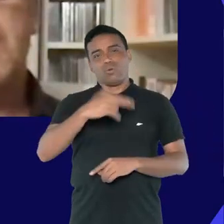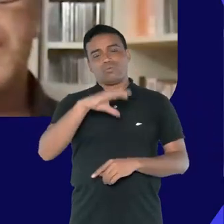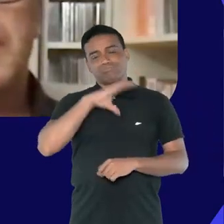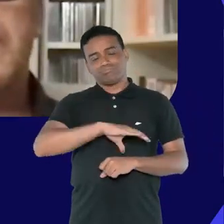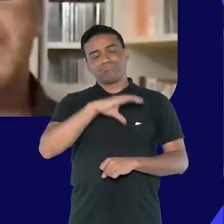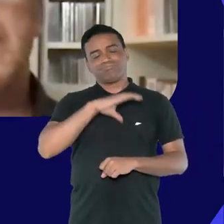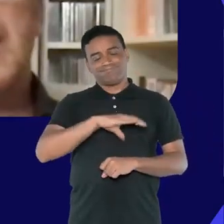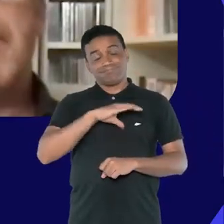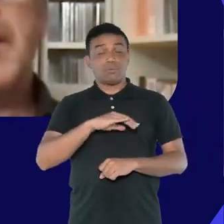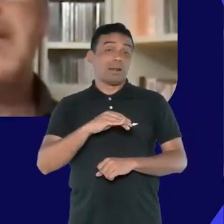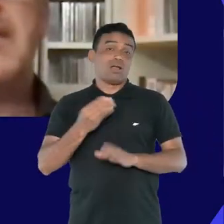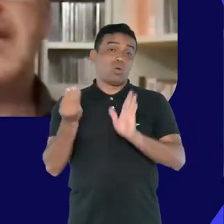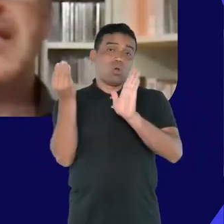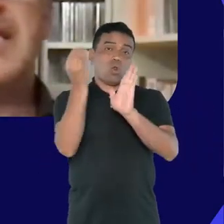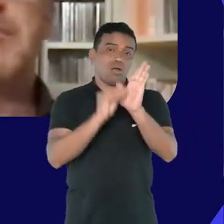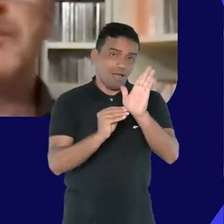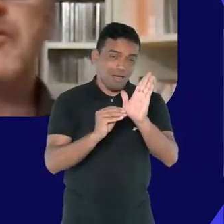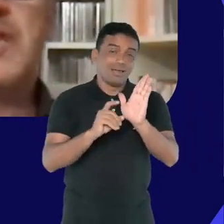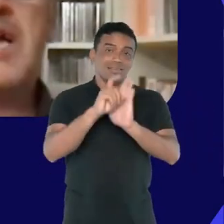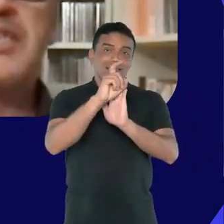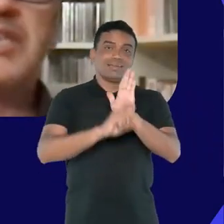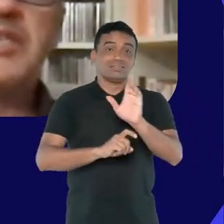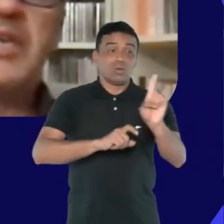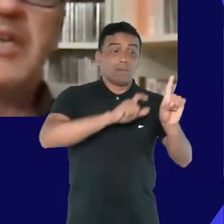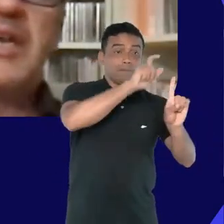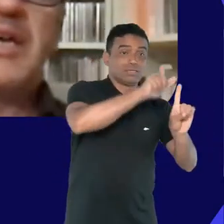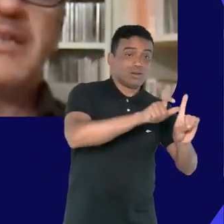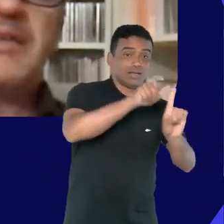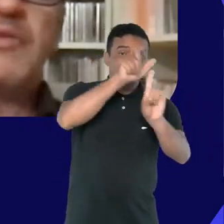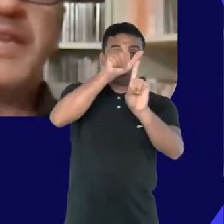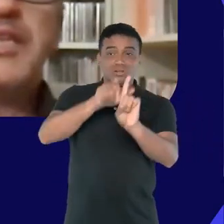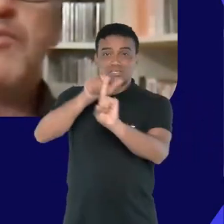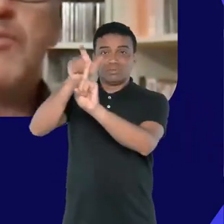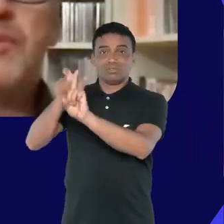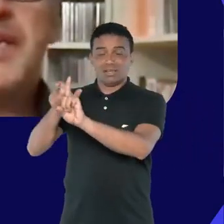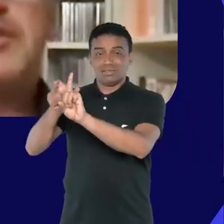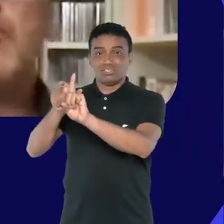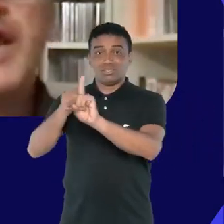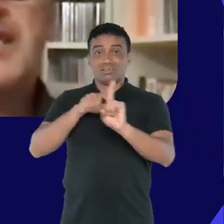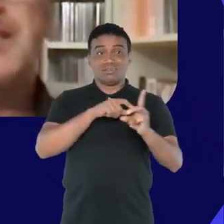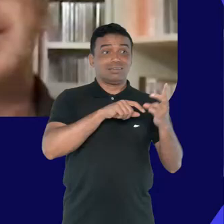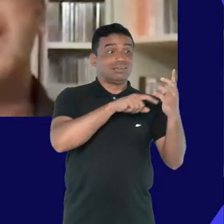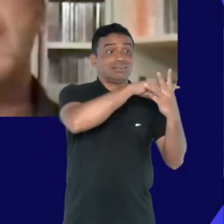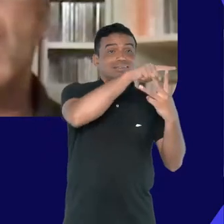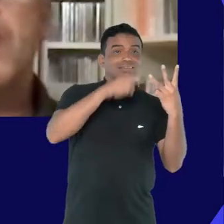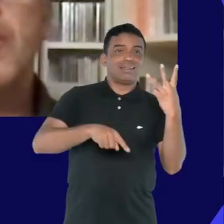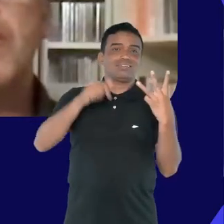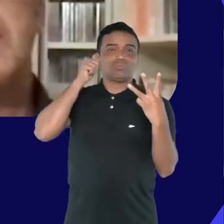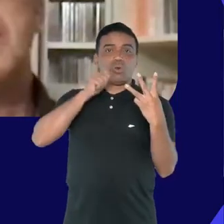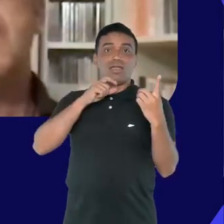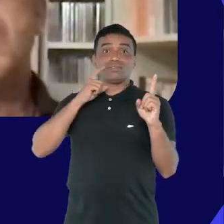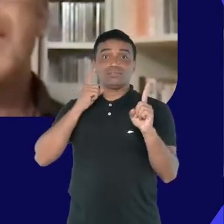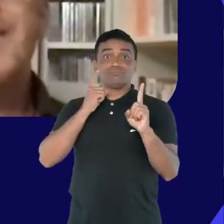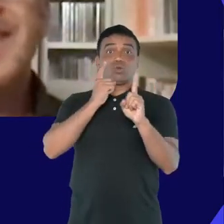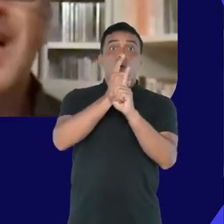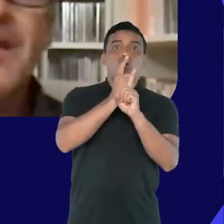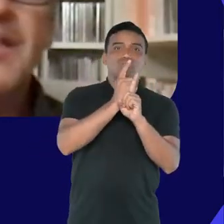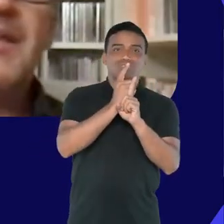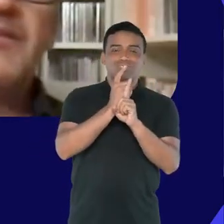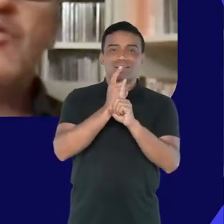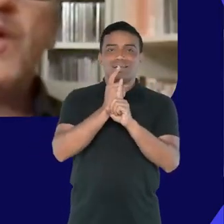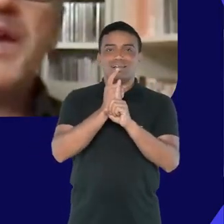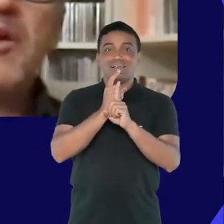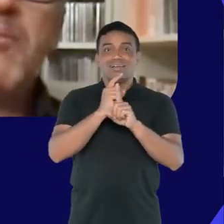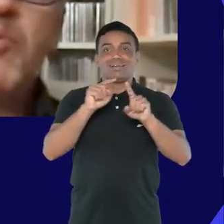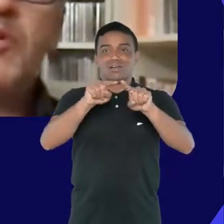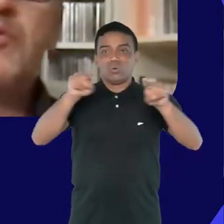Para falar sobre isso, a peça tem 3 personagens, que são três mulheres que se encontram numa